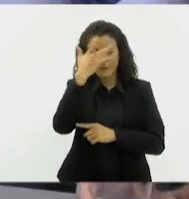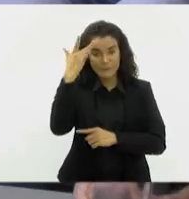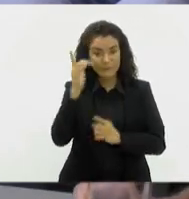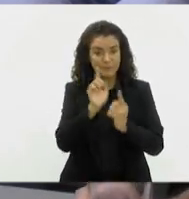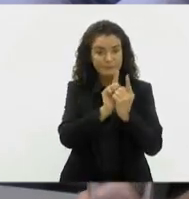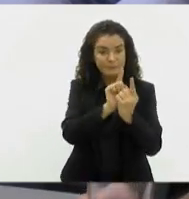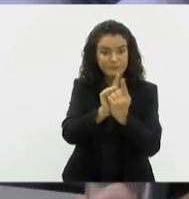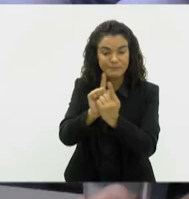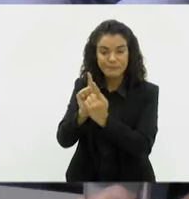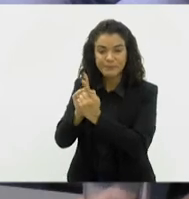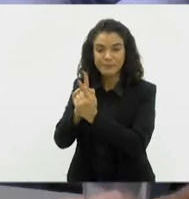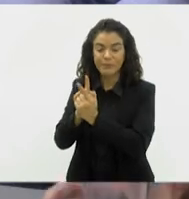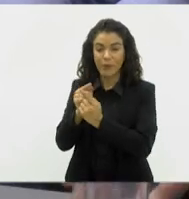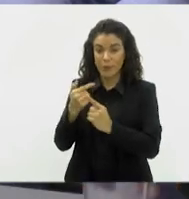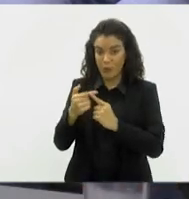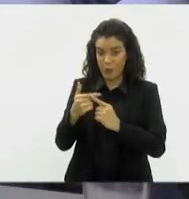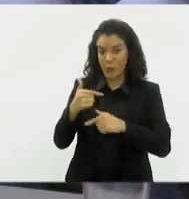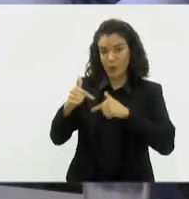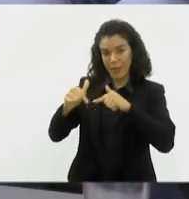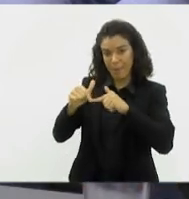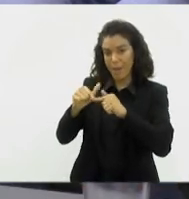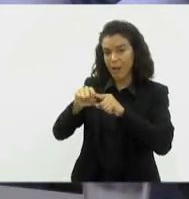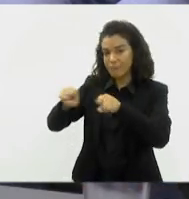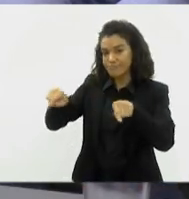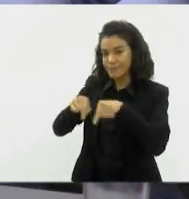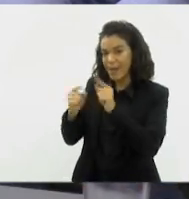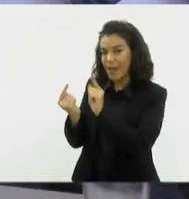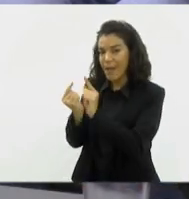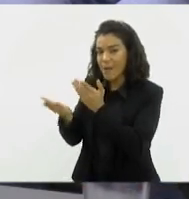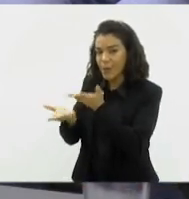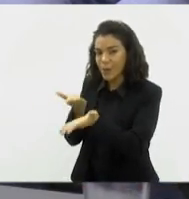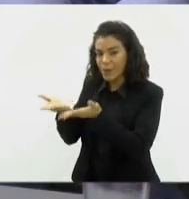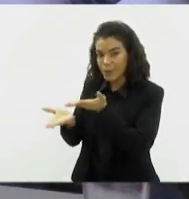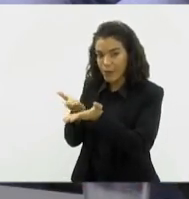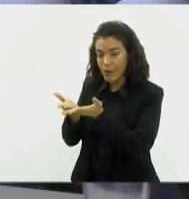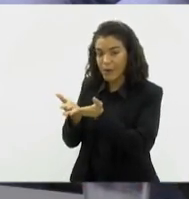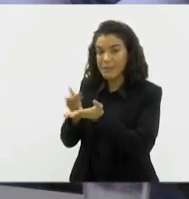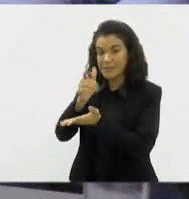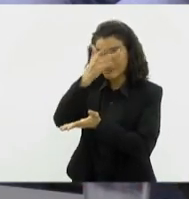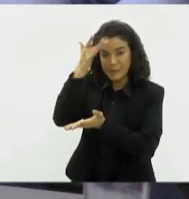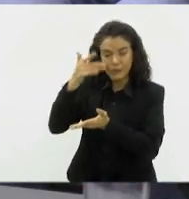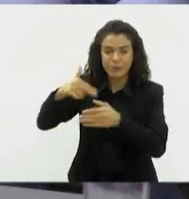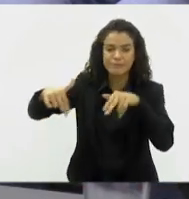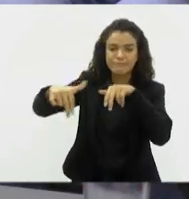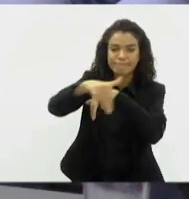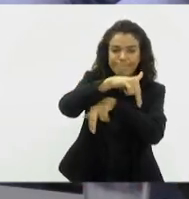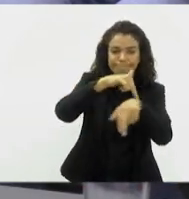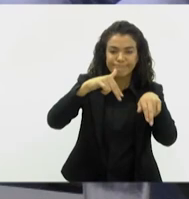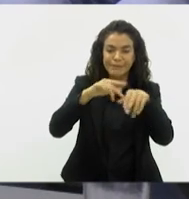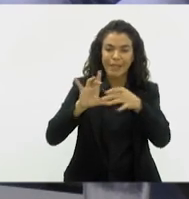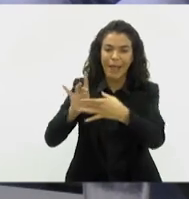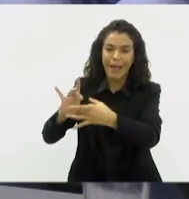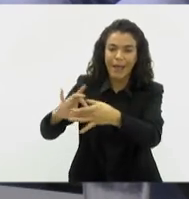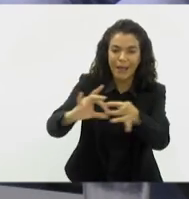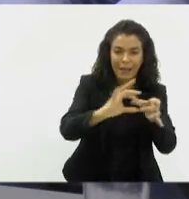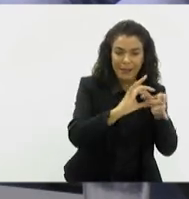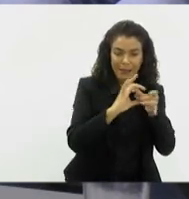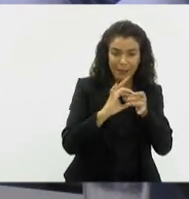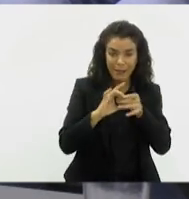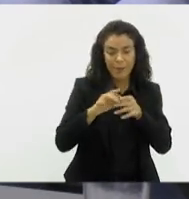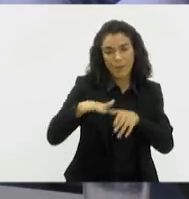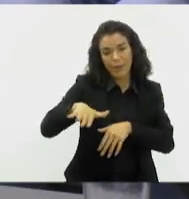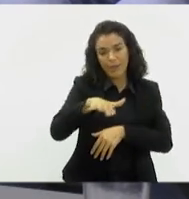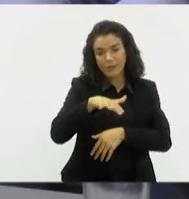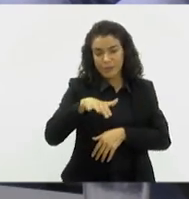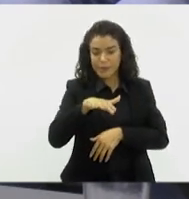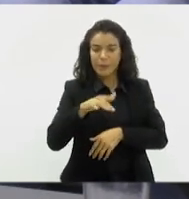da rede, que por mais que eu esteja no ambulatório, os usuários e pacientes que eu acompanho, eles circulam pela rede. Então, em atenção à crise, eu preciso estar